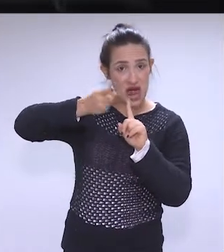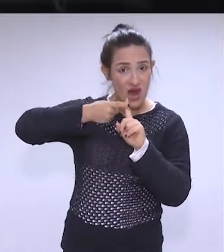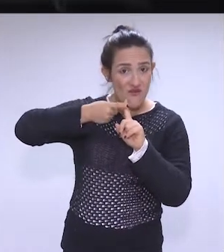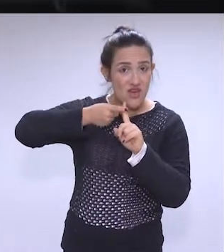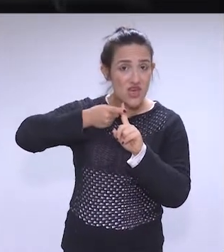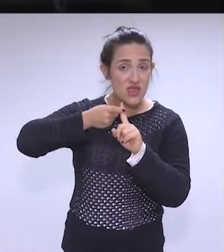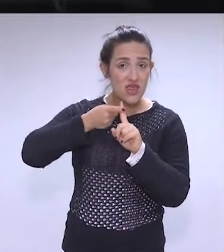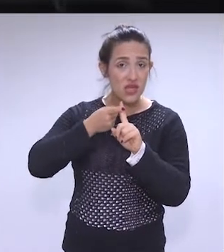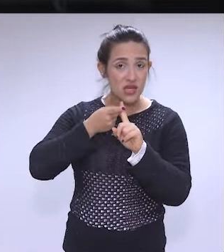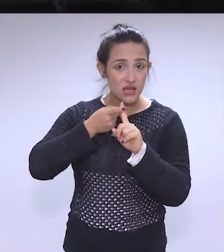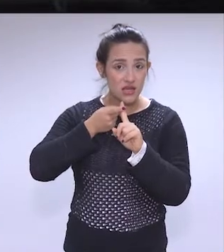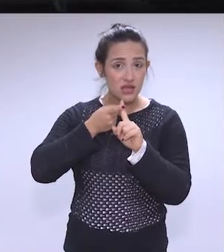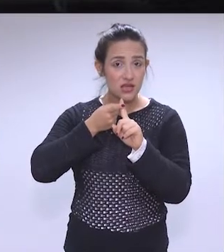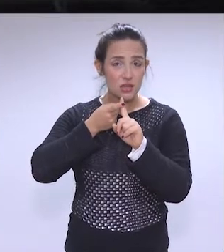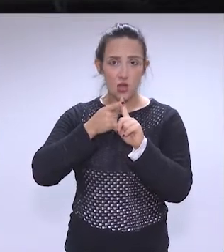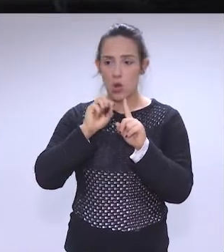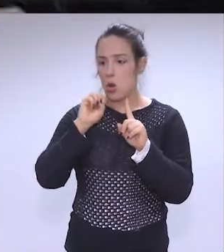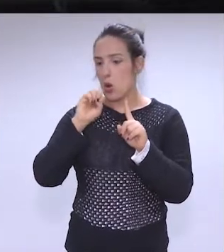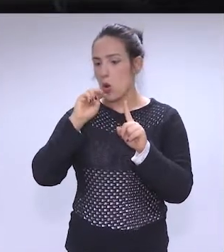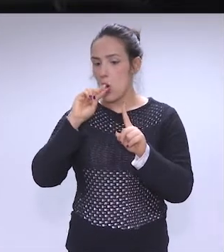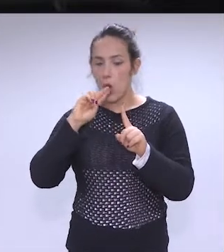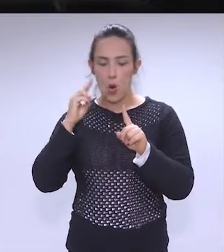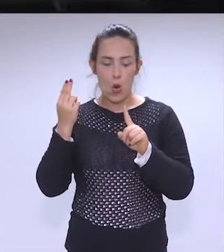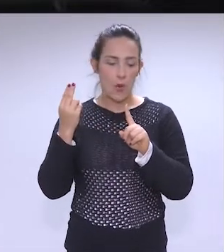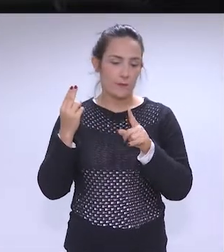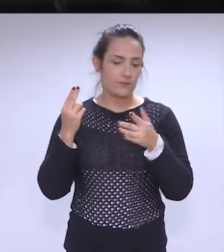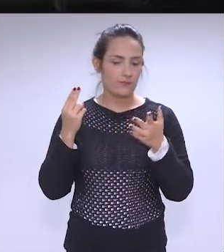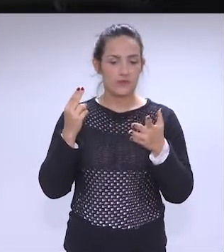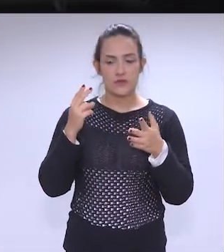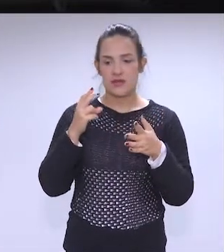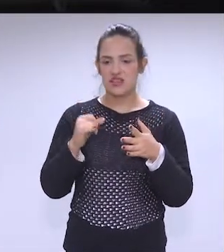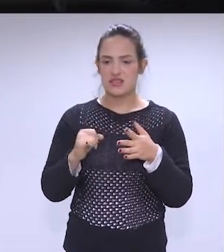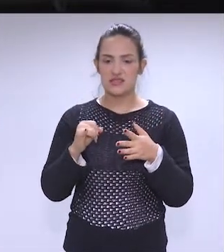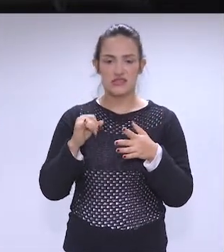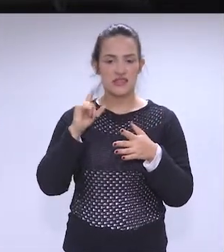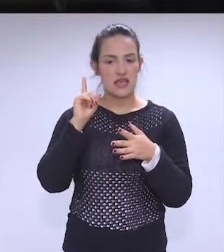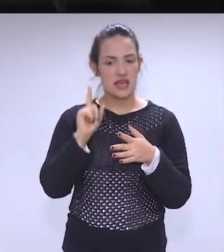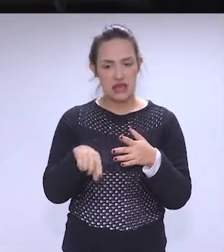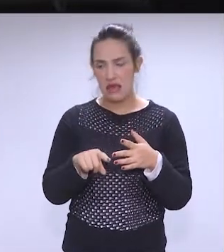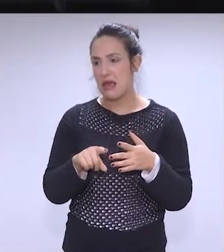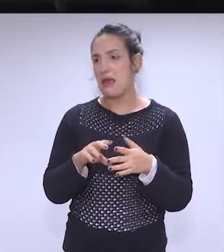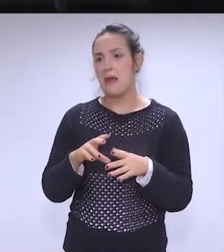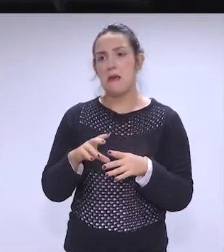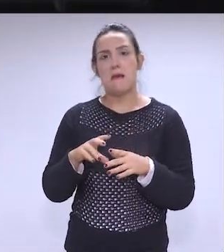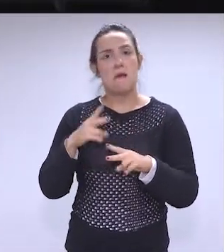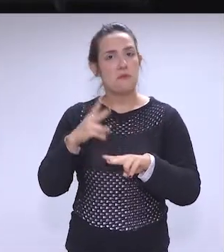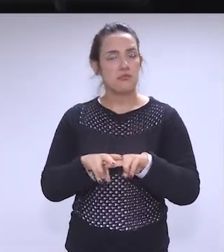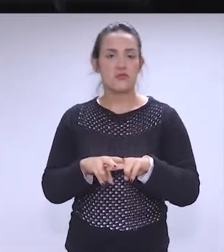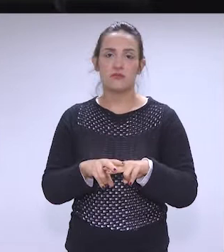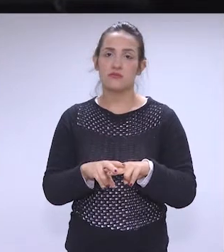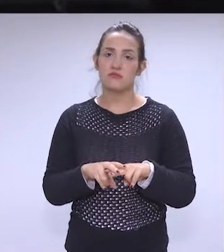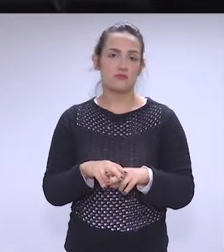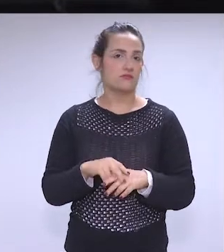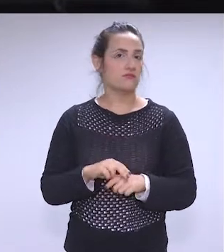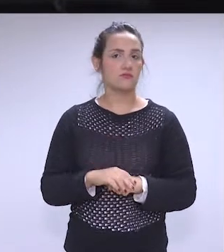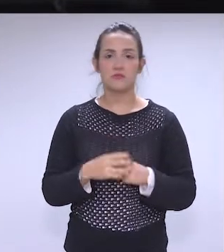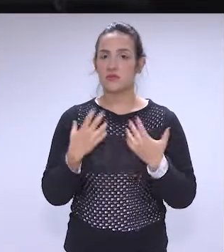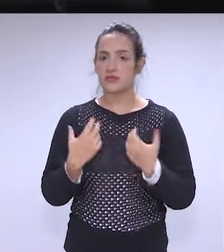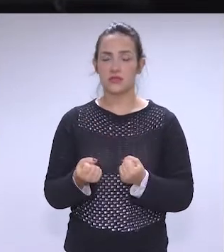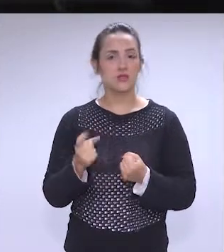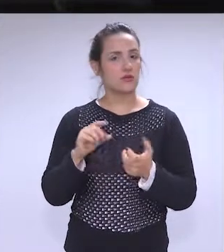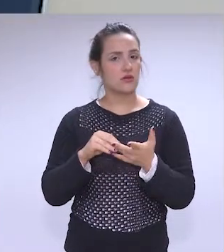com relação à imposição da medida penal, não será